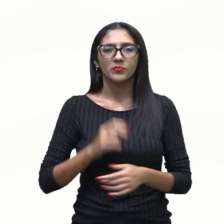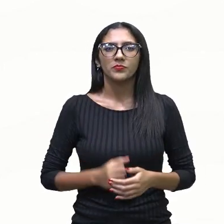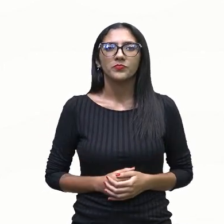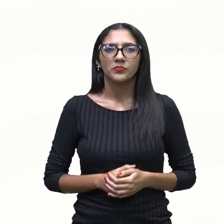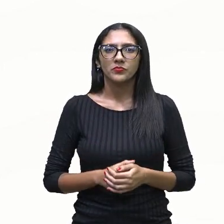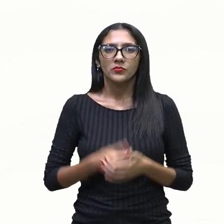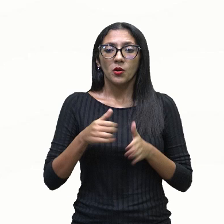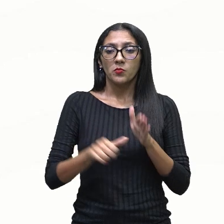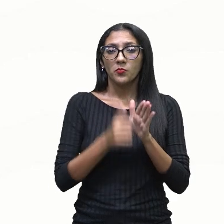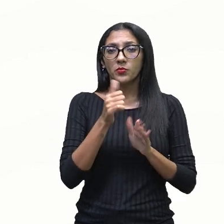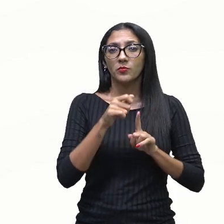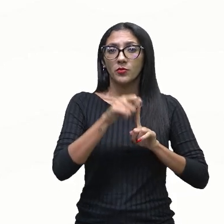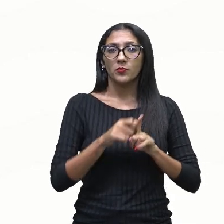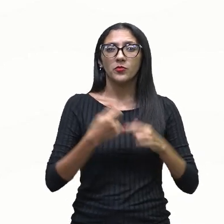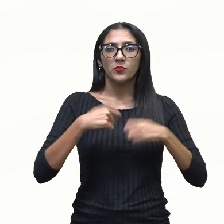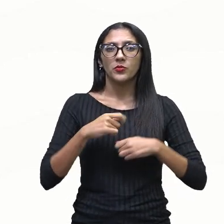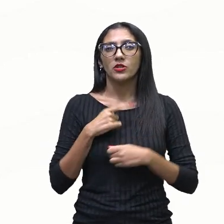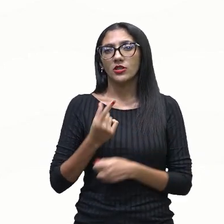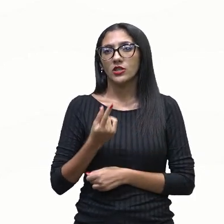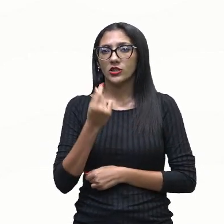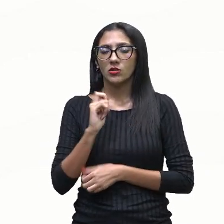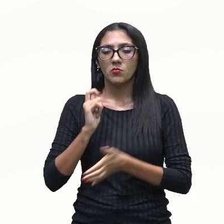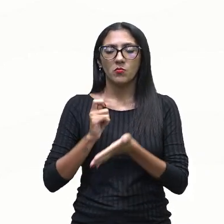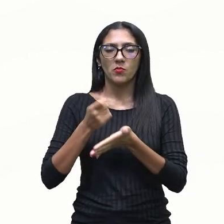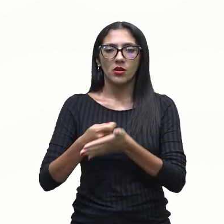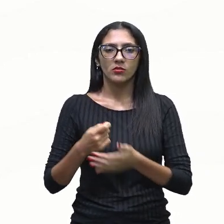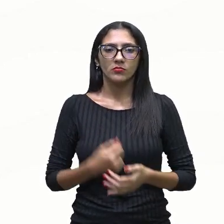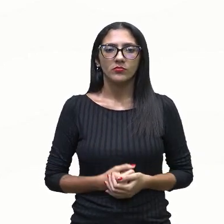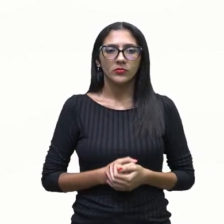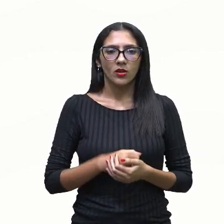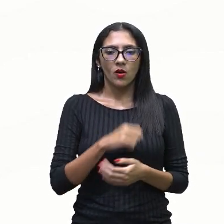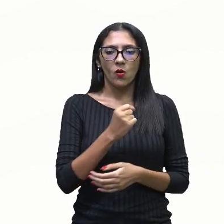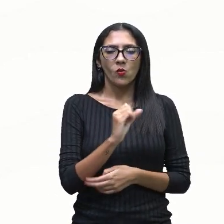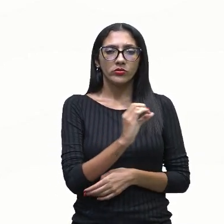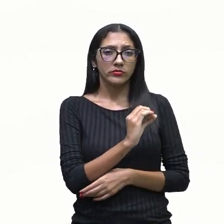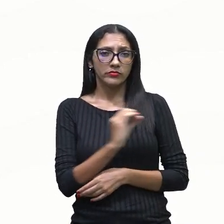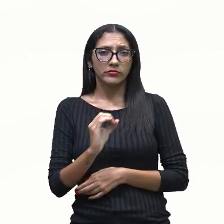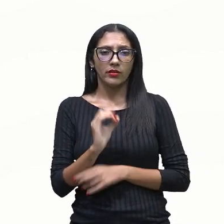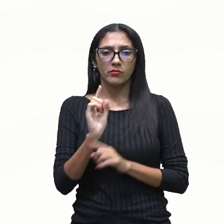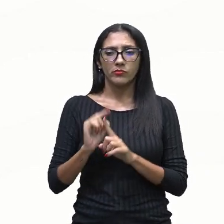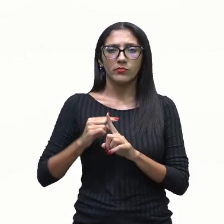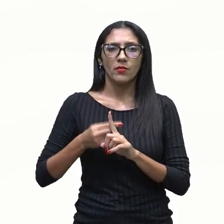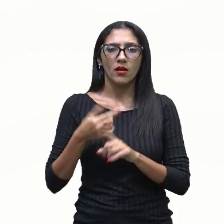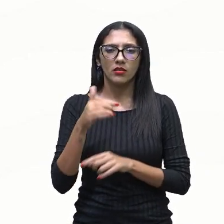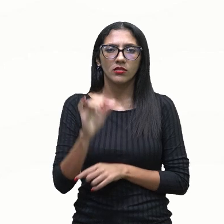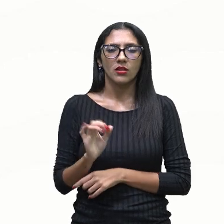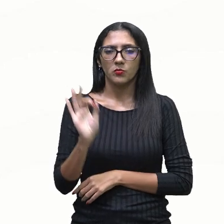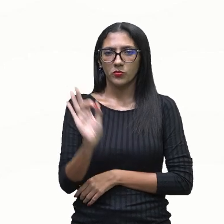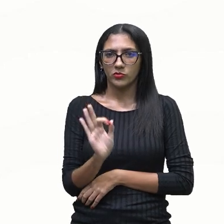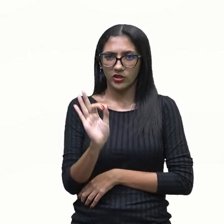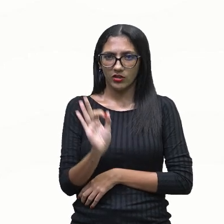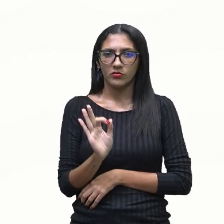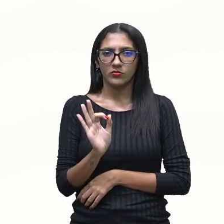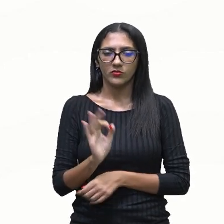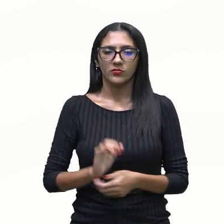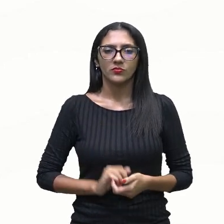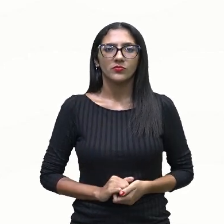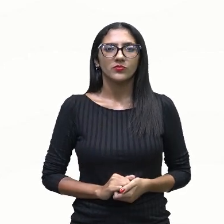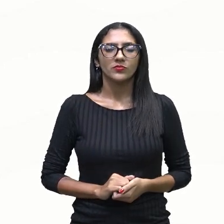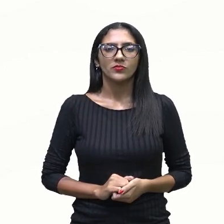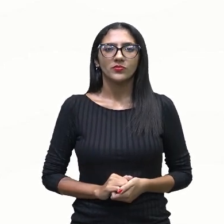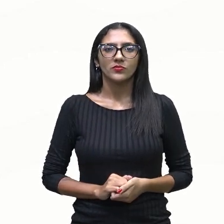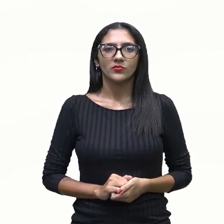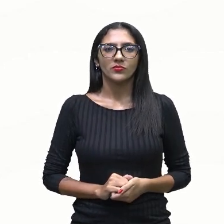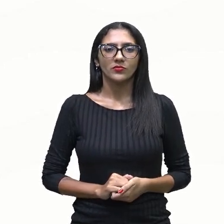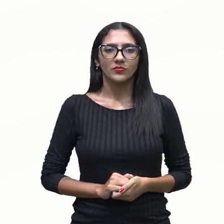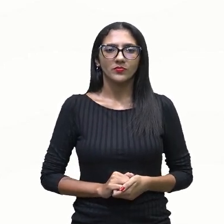primeiro mês, ele vai ter que pagar 800 mais 10% em cima dos 800.